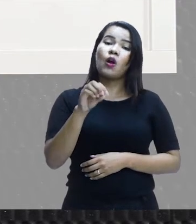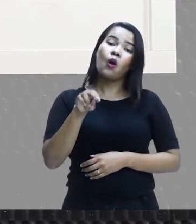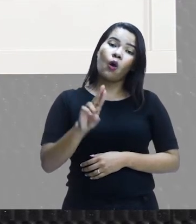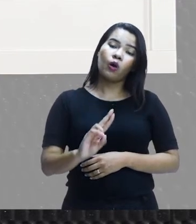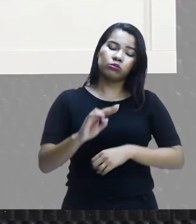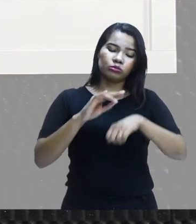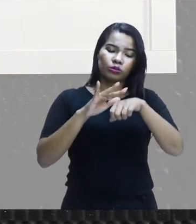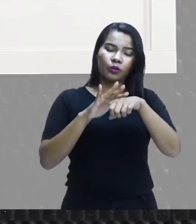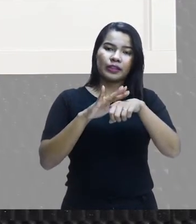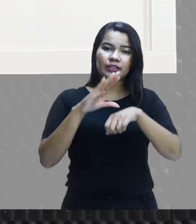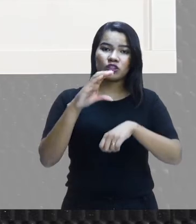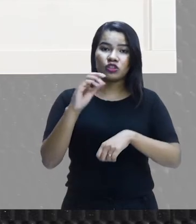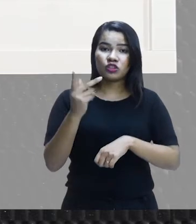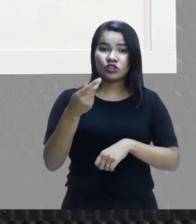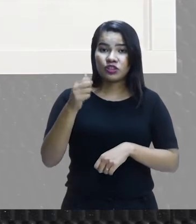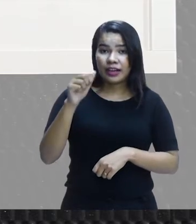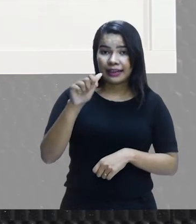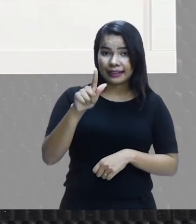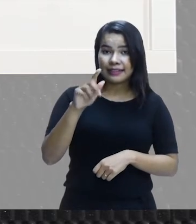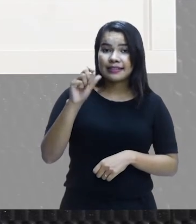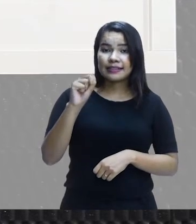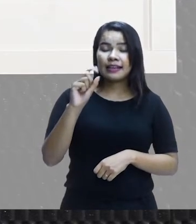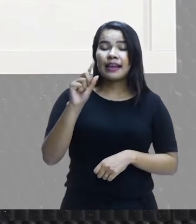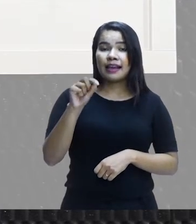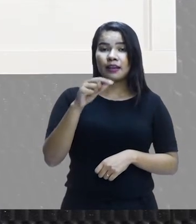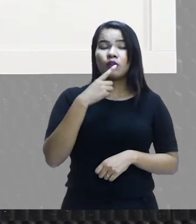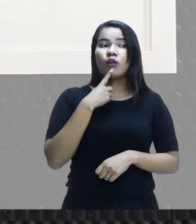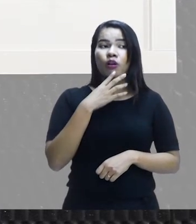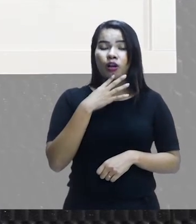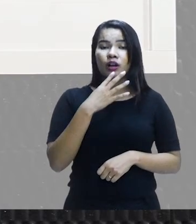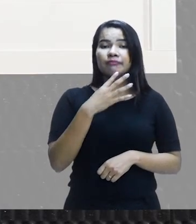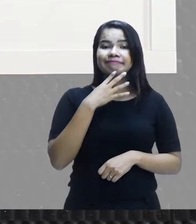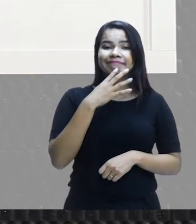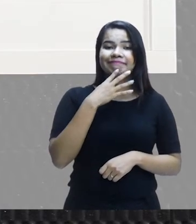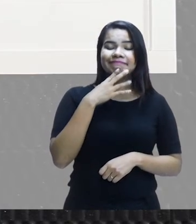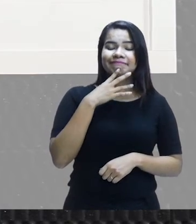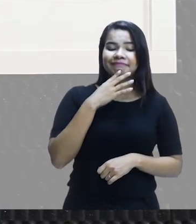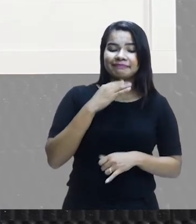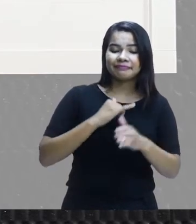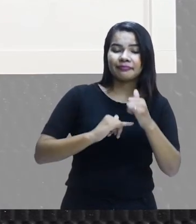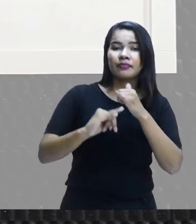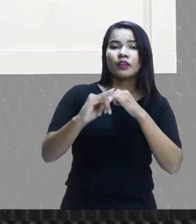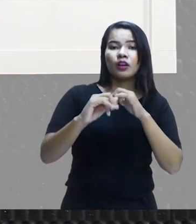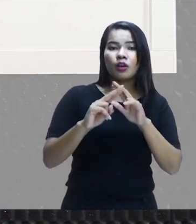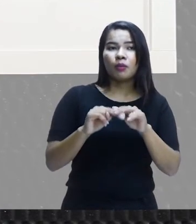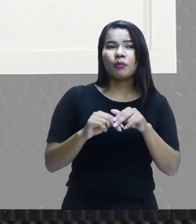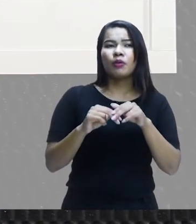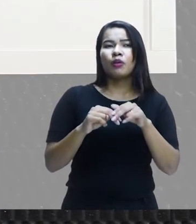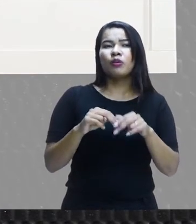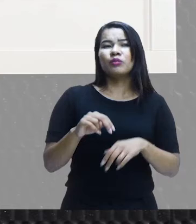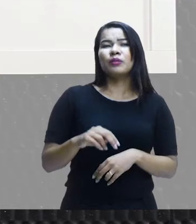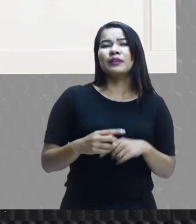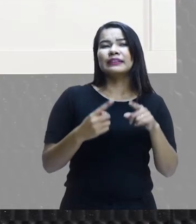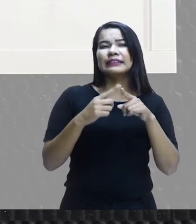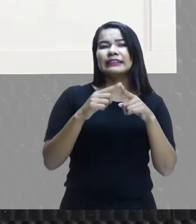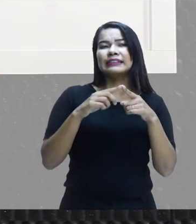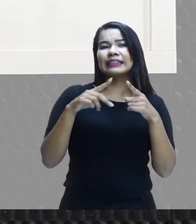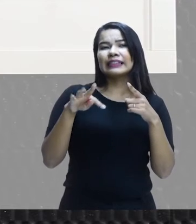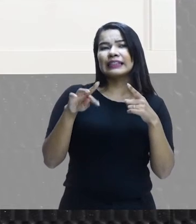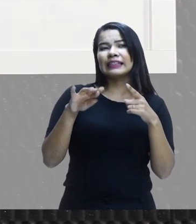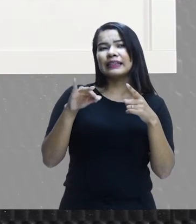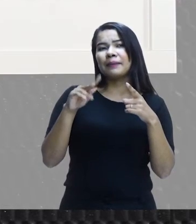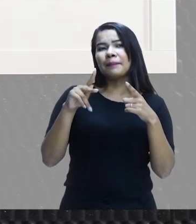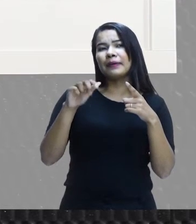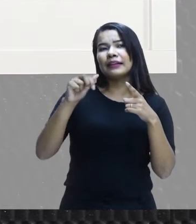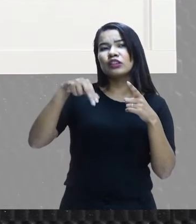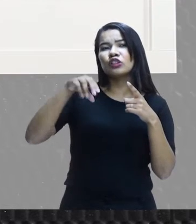doença de Chagas. Essa doença, ela é conhecida, ela é transmitida na realidade por quem? Pelo Trypanosoma cruzi, tá, ok? E